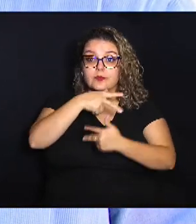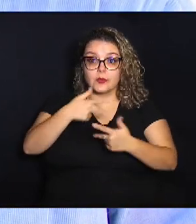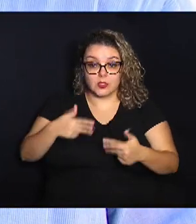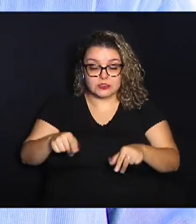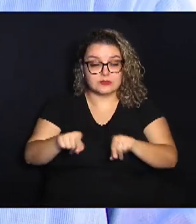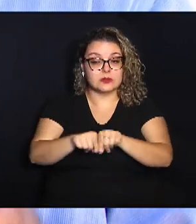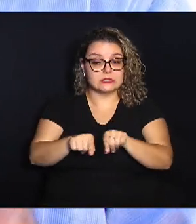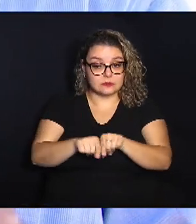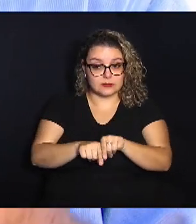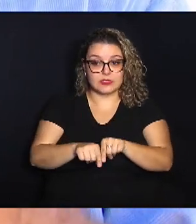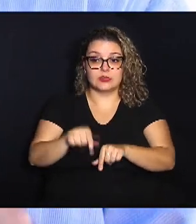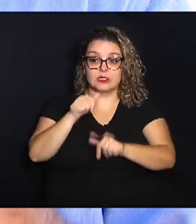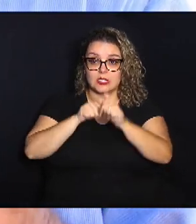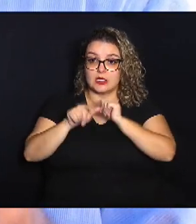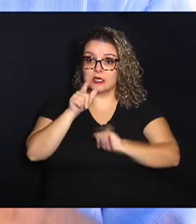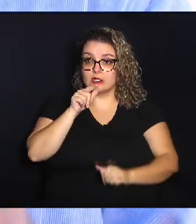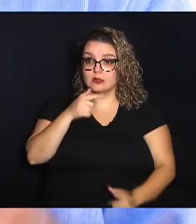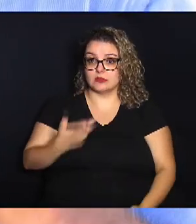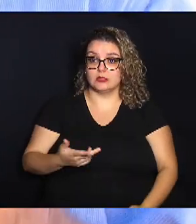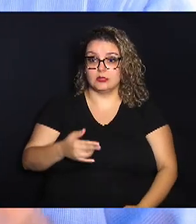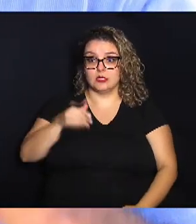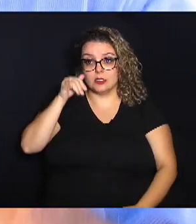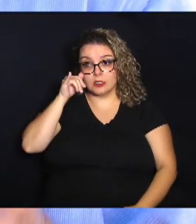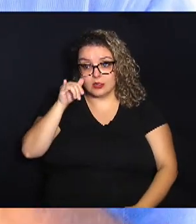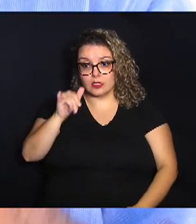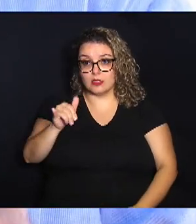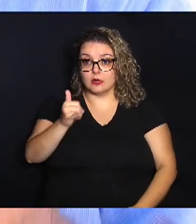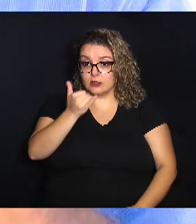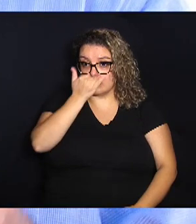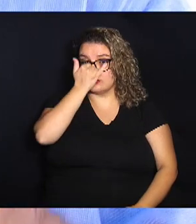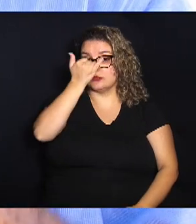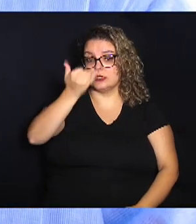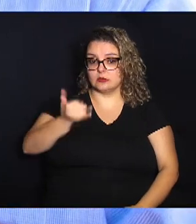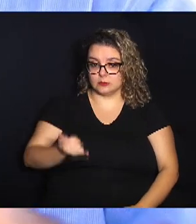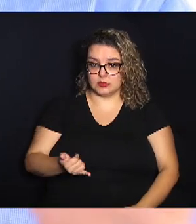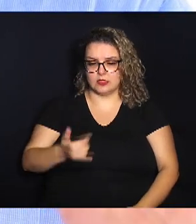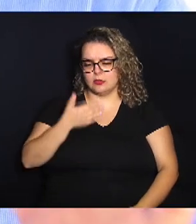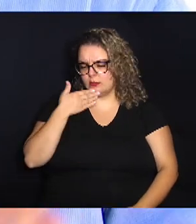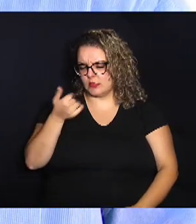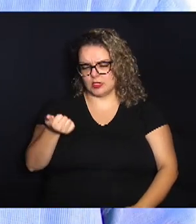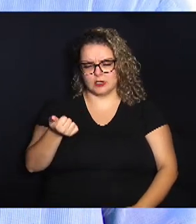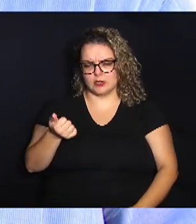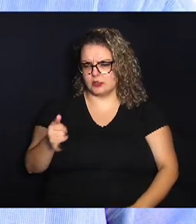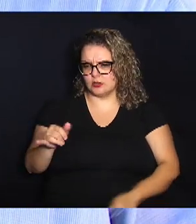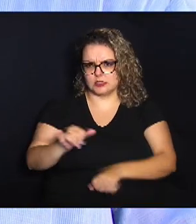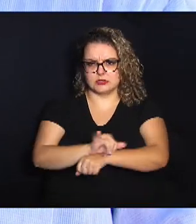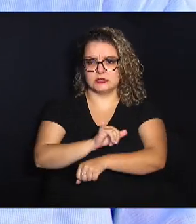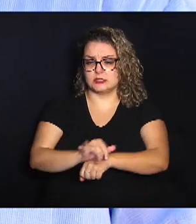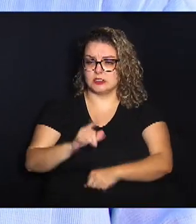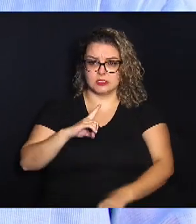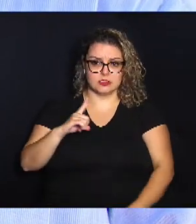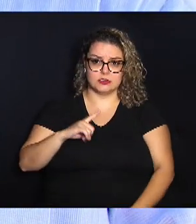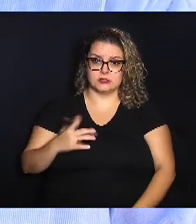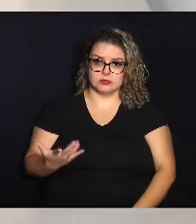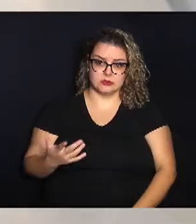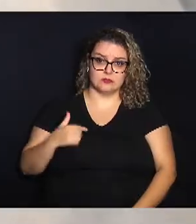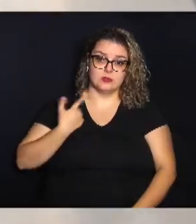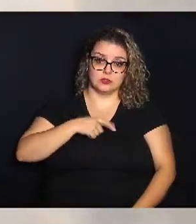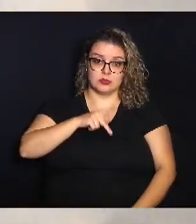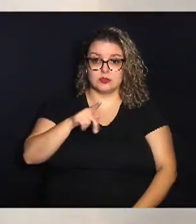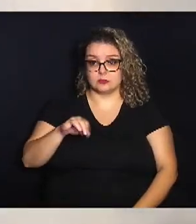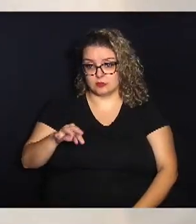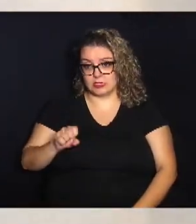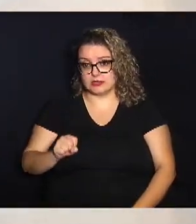ser hidratado, tá? Então previnem, a prevenção é a melhor coisa, a melhor situação que nós temos para nossos pets, tá?